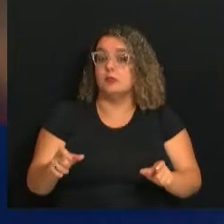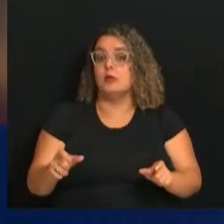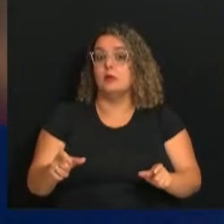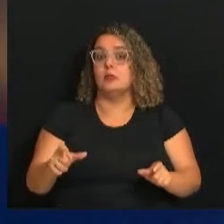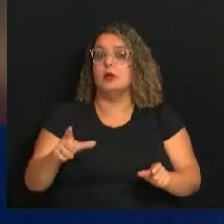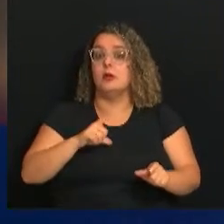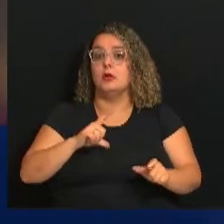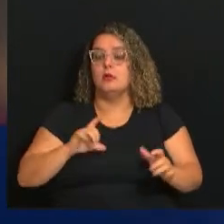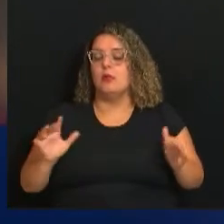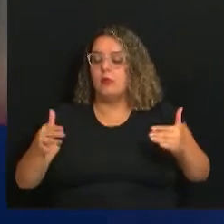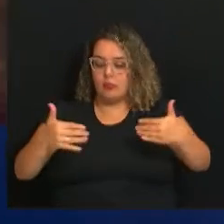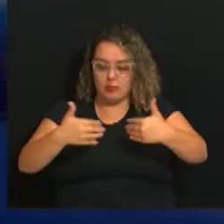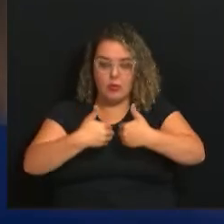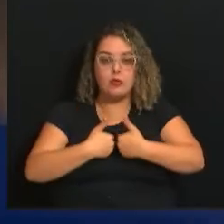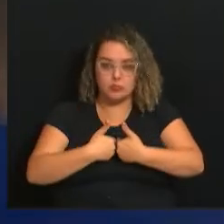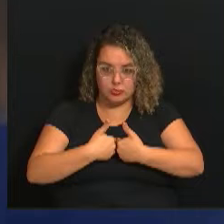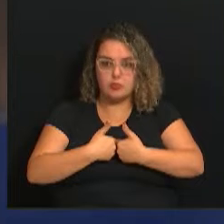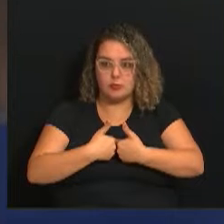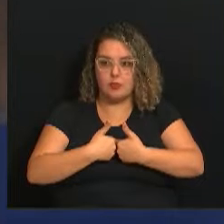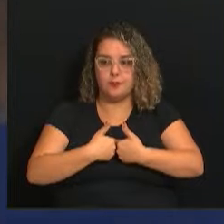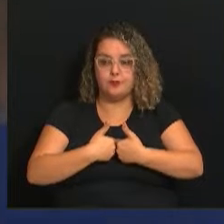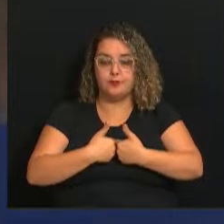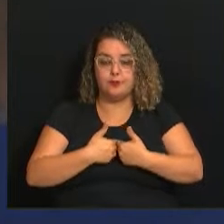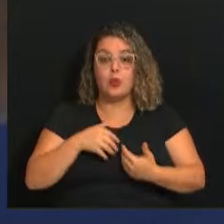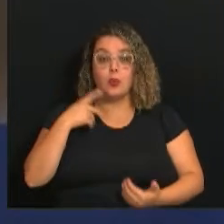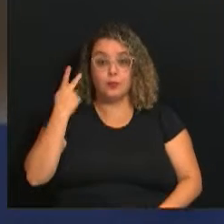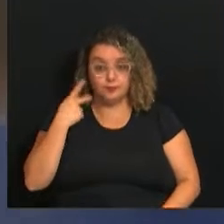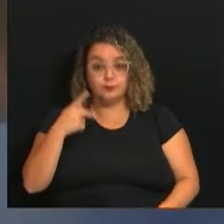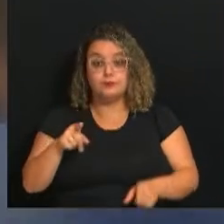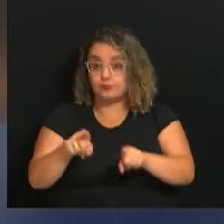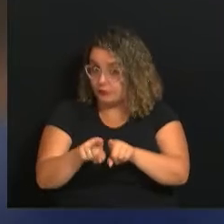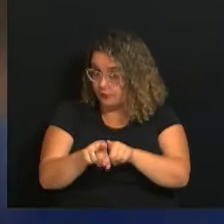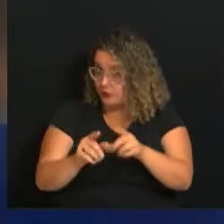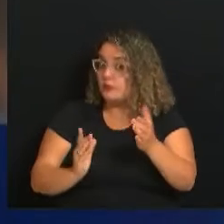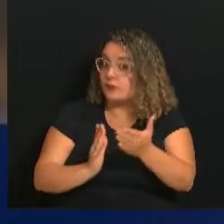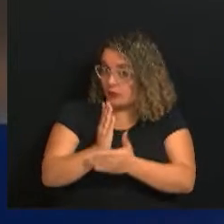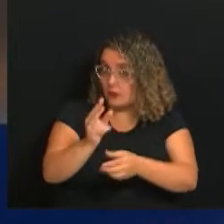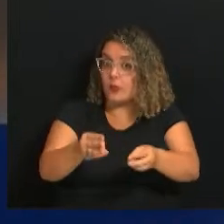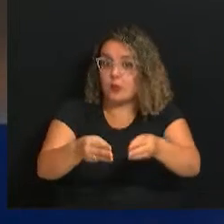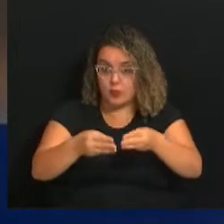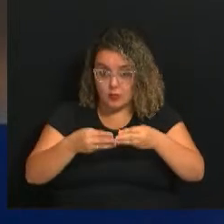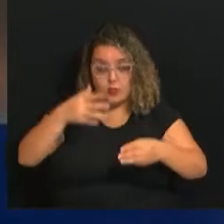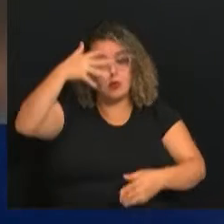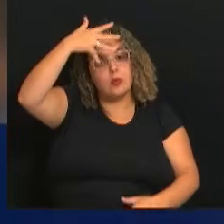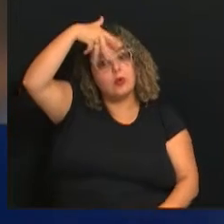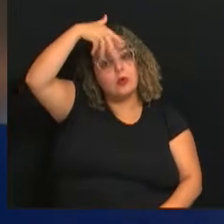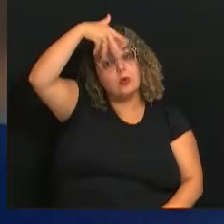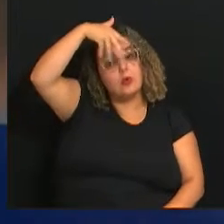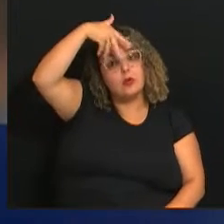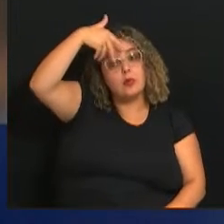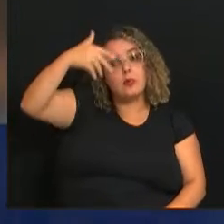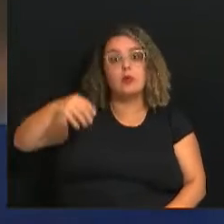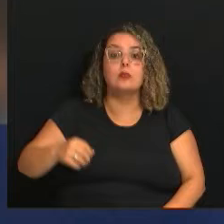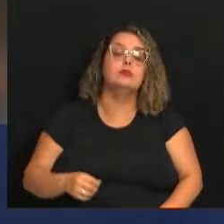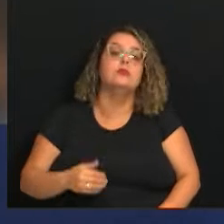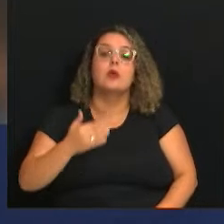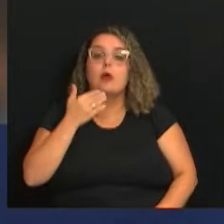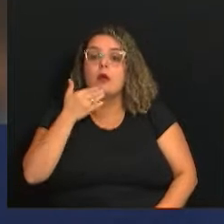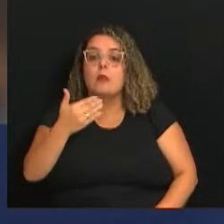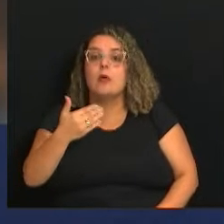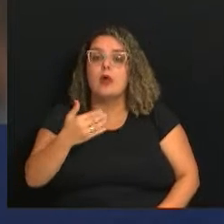do espectro autista. Parlamentares também aprovam moção do vereador Rodrigo da Farmadic, que apela ao presidente